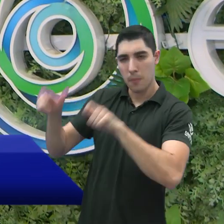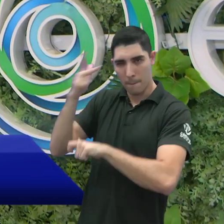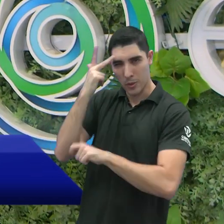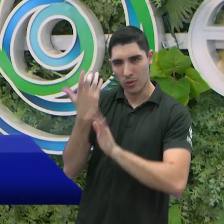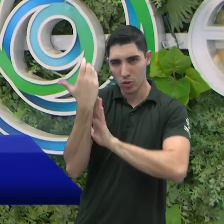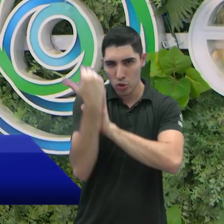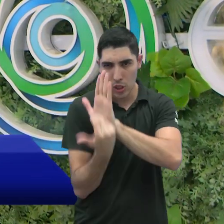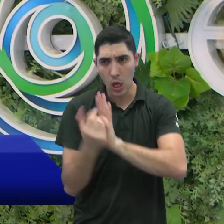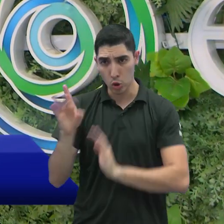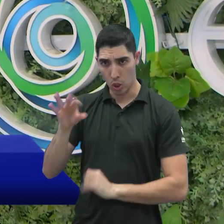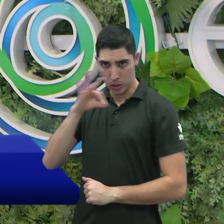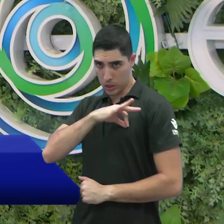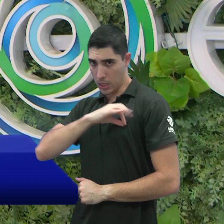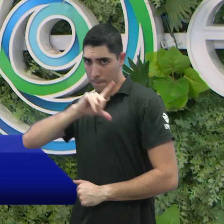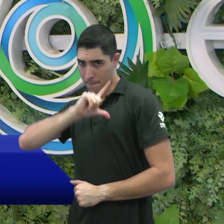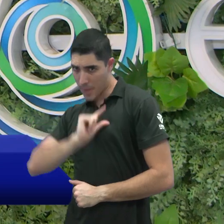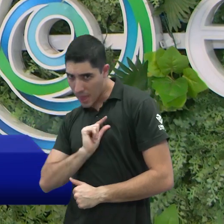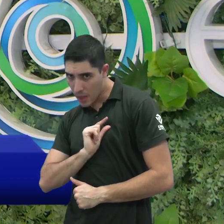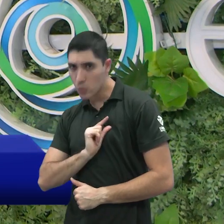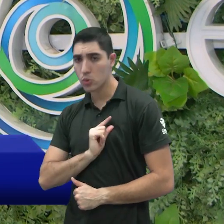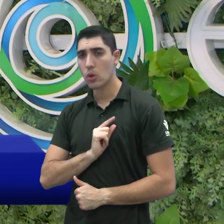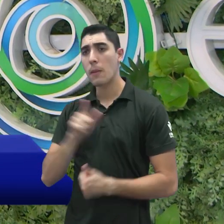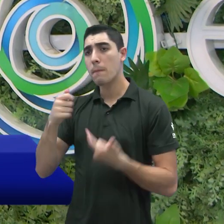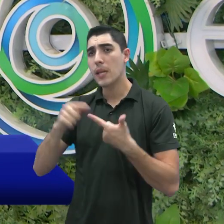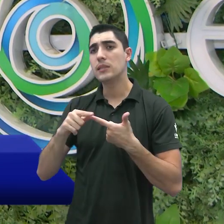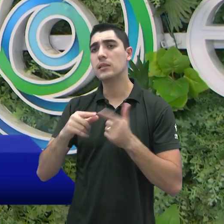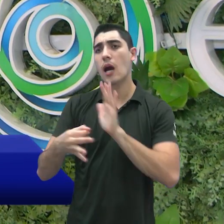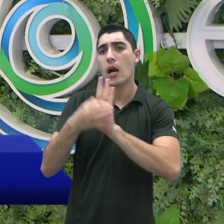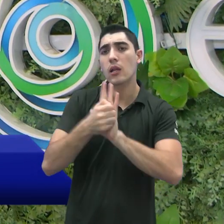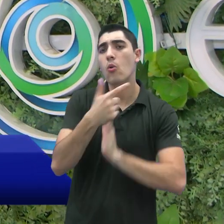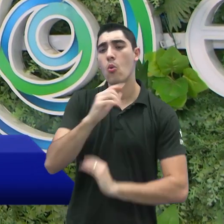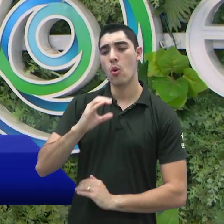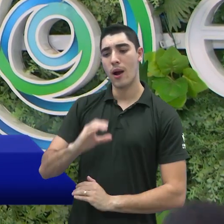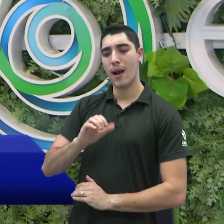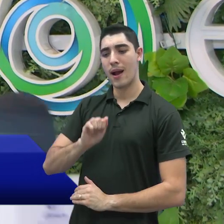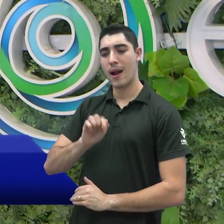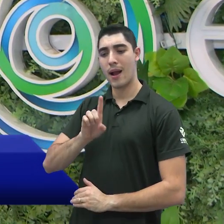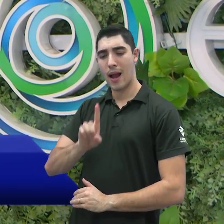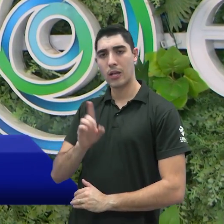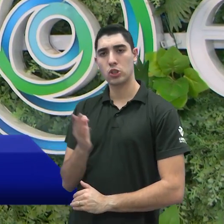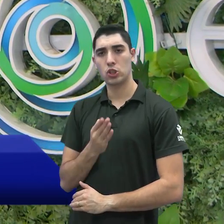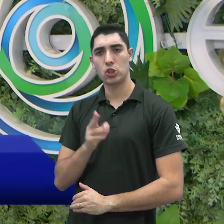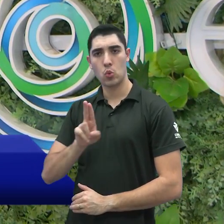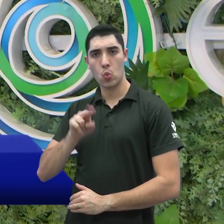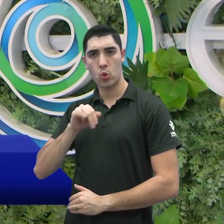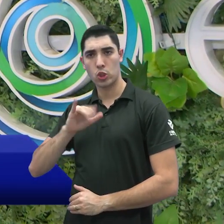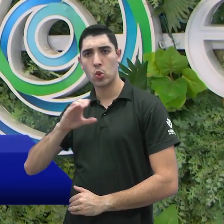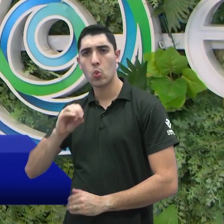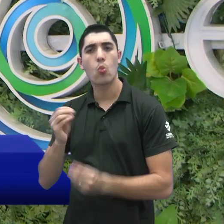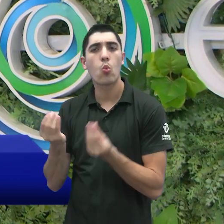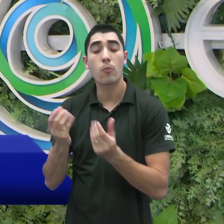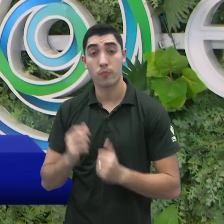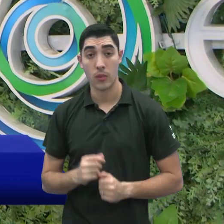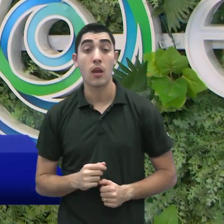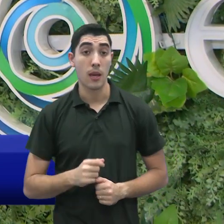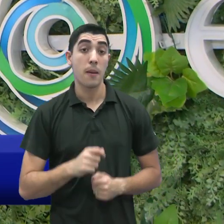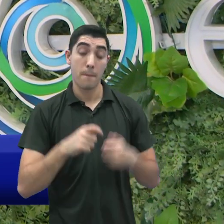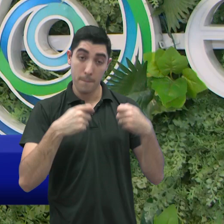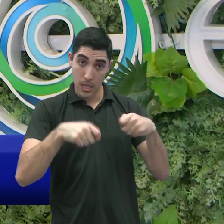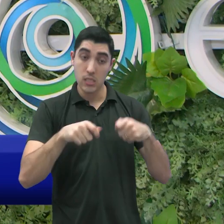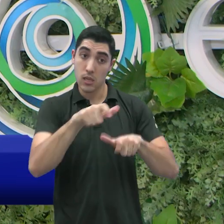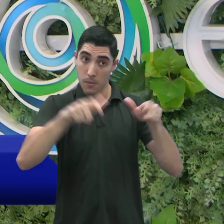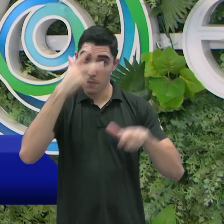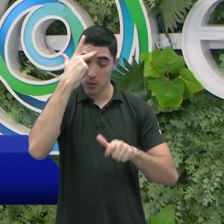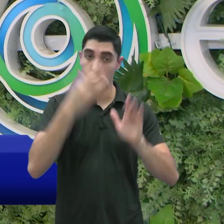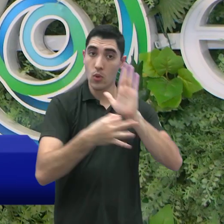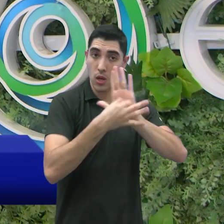esse benefício, né? São pessoas de baixa renda, tem que estar cadastrado no CAD único, como é que é? Isso, são pessoas que estão cadastradas,